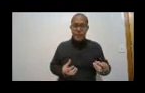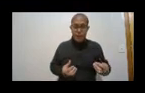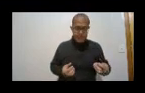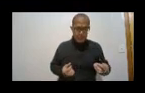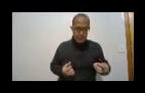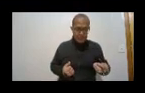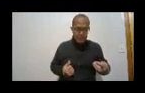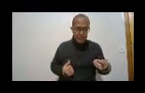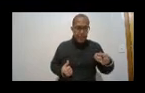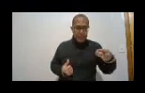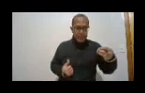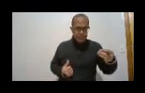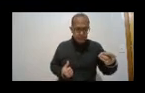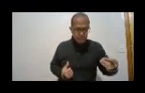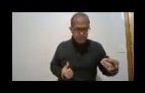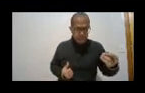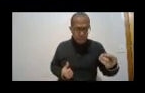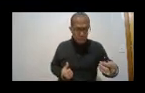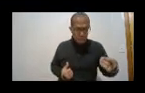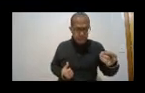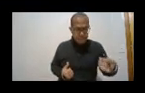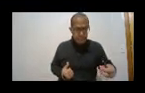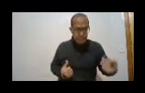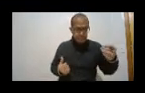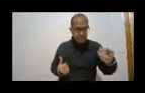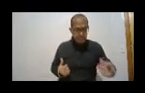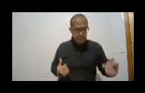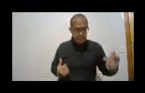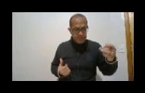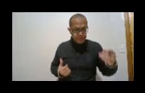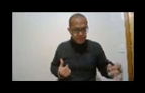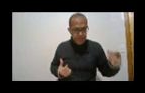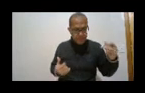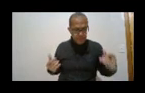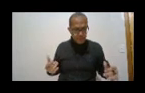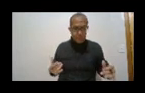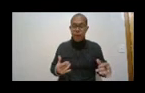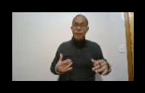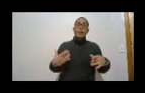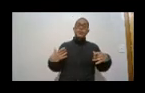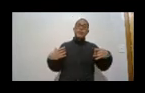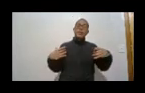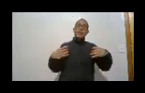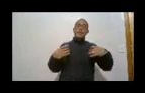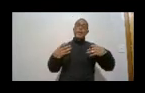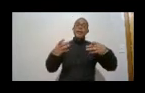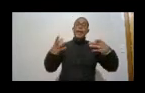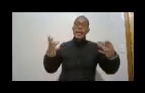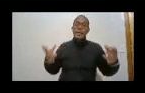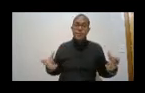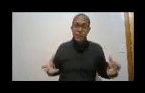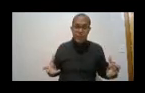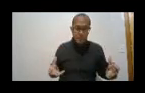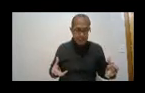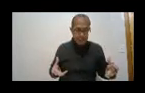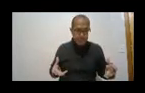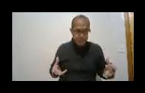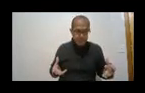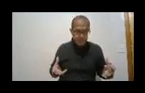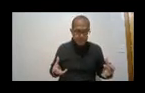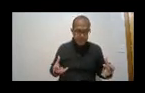de se eliminar uma droga, tá? Através dos rins, suor, saliva, leite materno, fezes, pulmão. Então, diversas maneiras